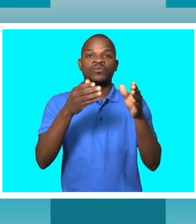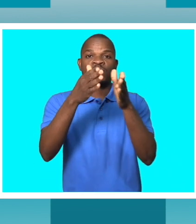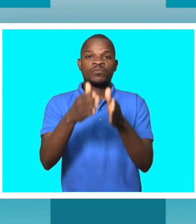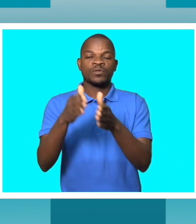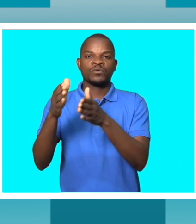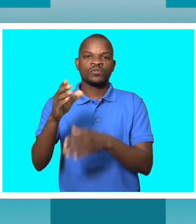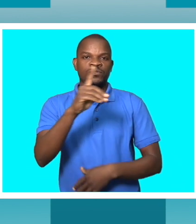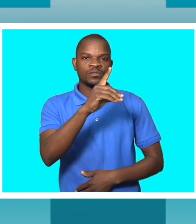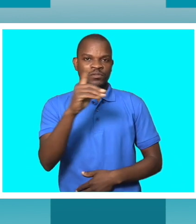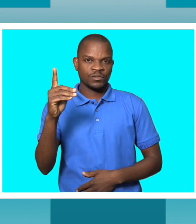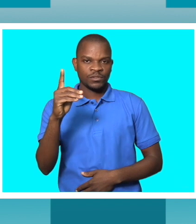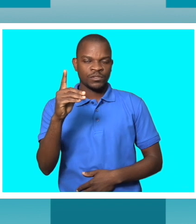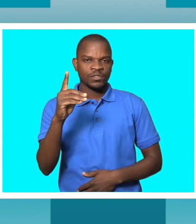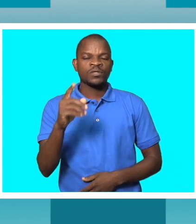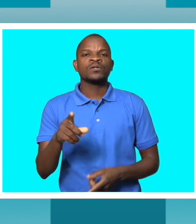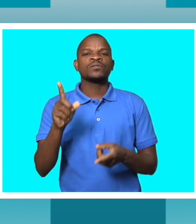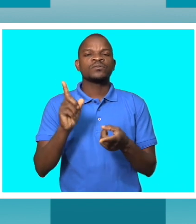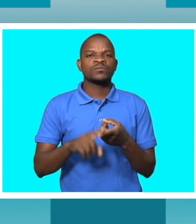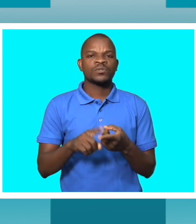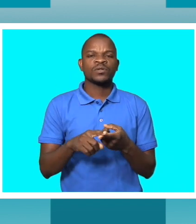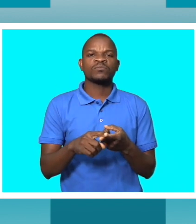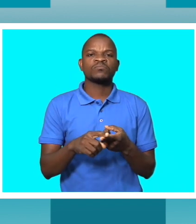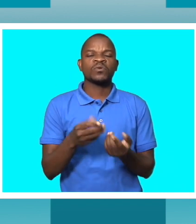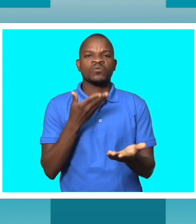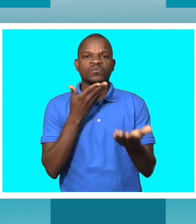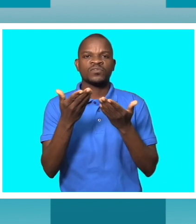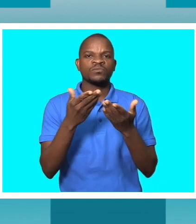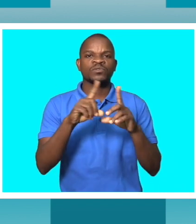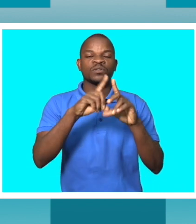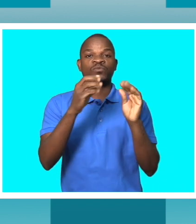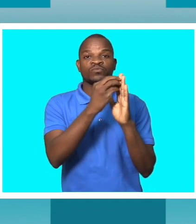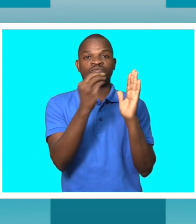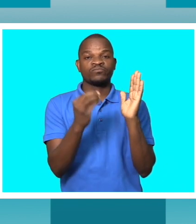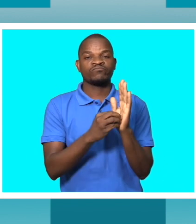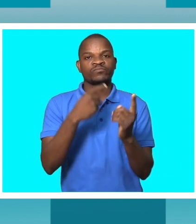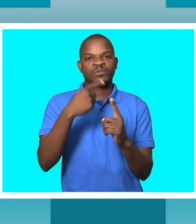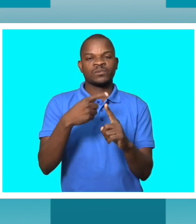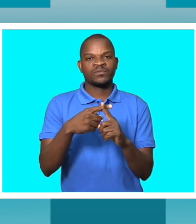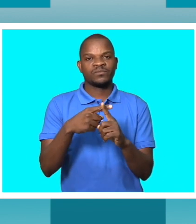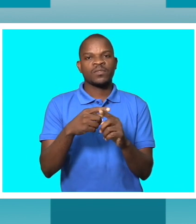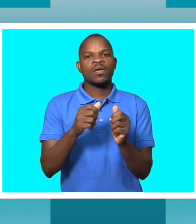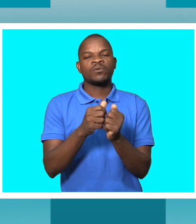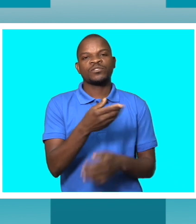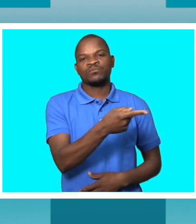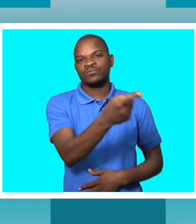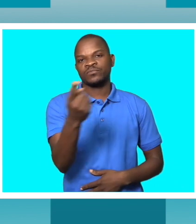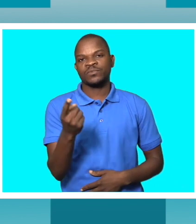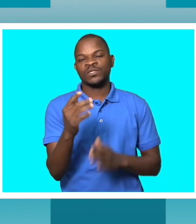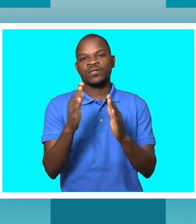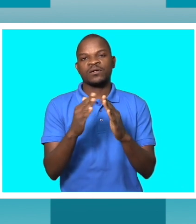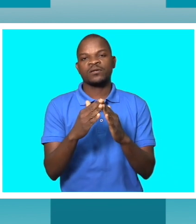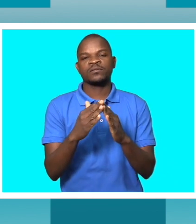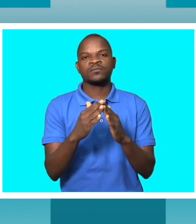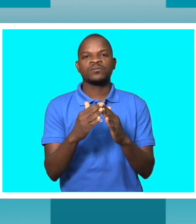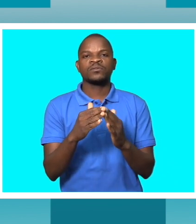da pessoa com deficiência a nível daquele município e não só nas realizações de Xibouto. Para si, que esteve em nossa